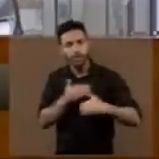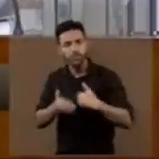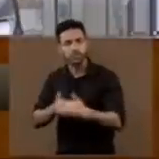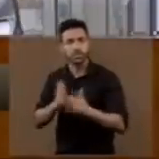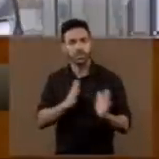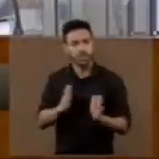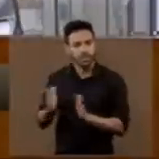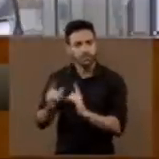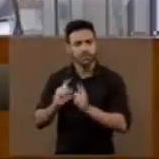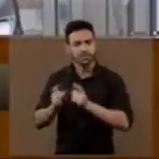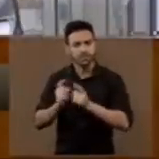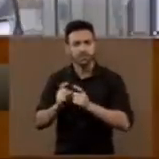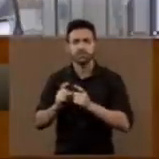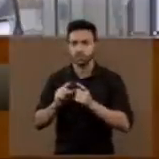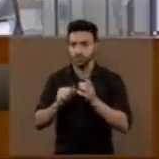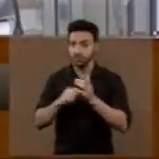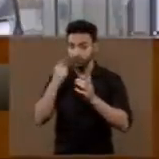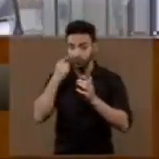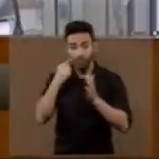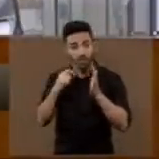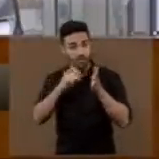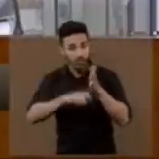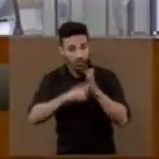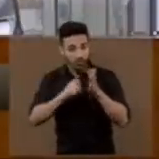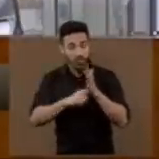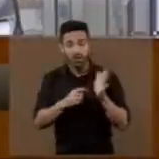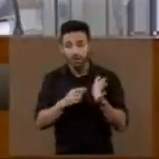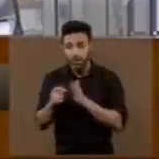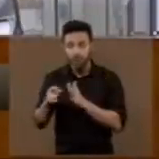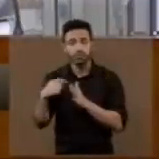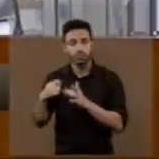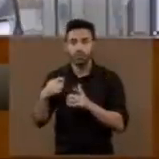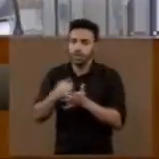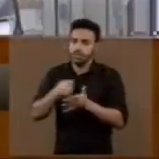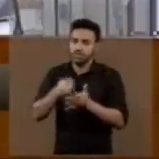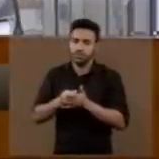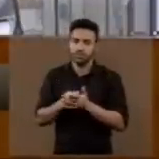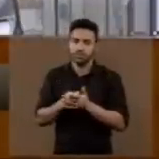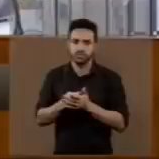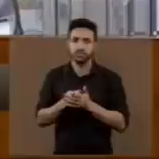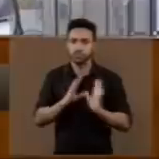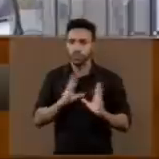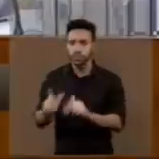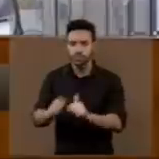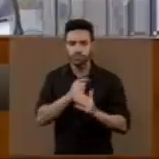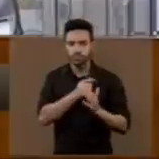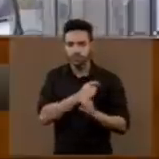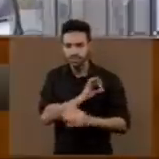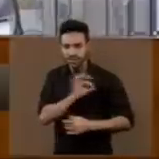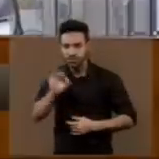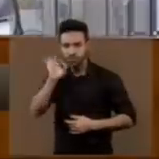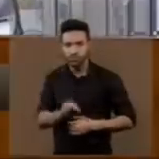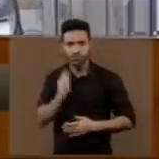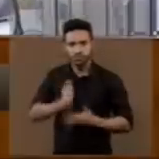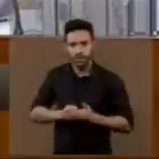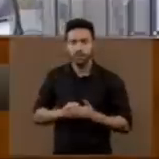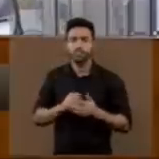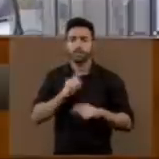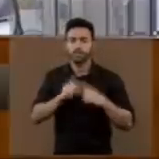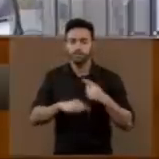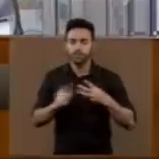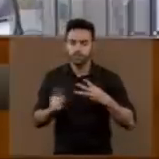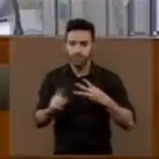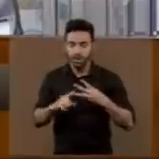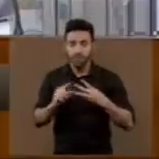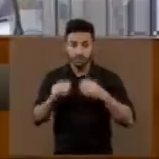processo administrativo tributário na aferição da exigibilidade das obrigações tributárias. E três, do exame do cumprimento